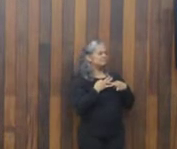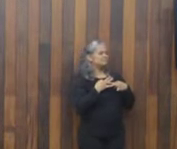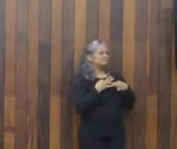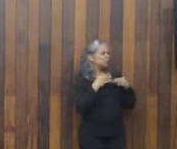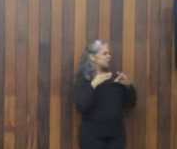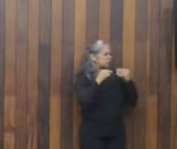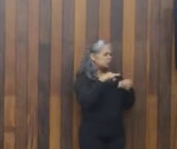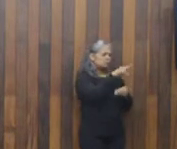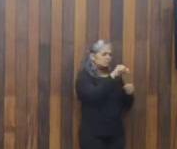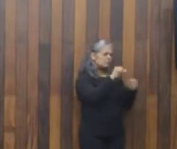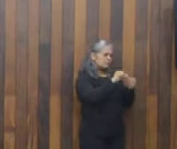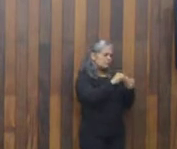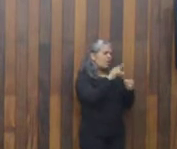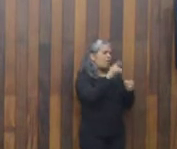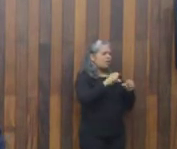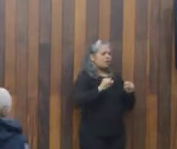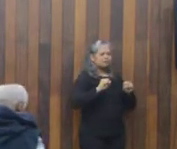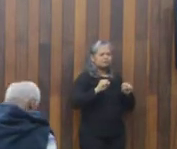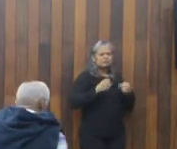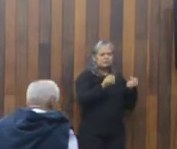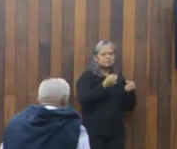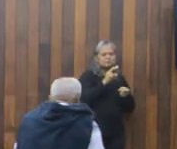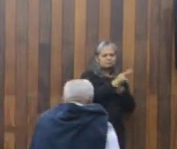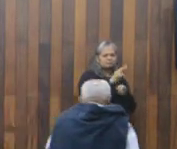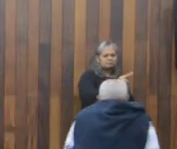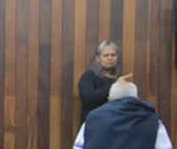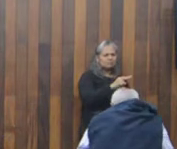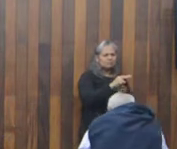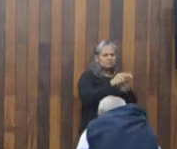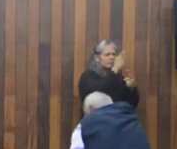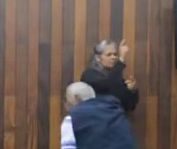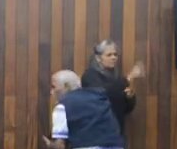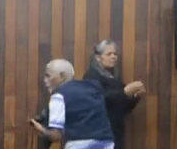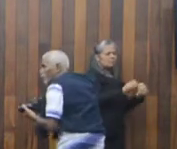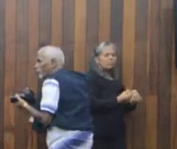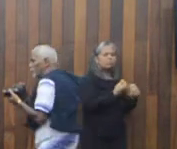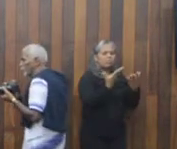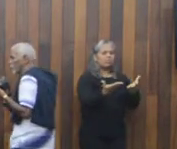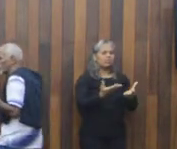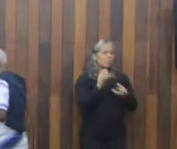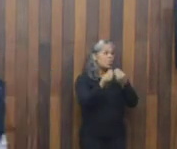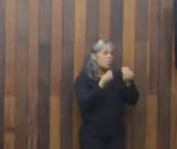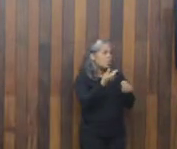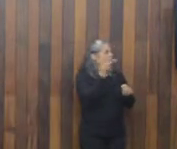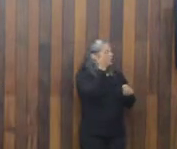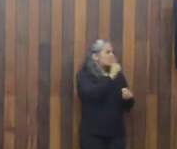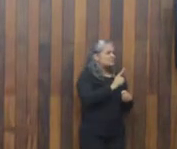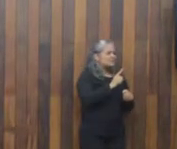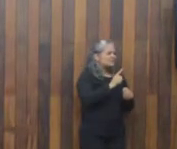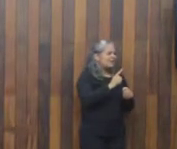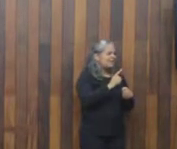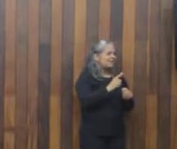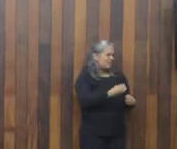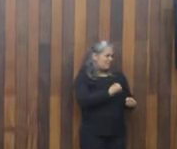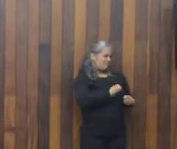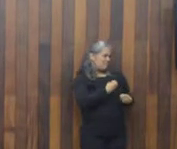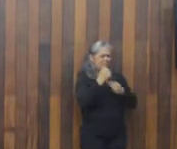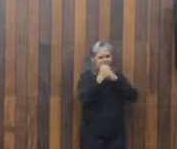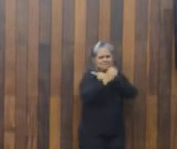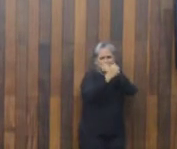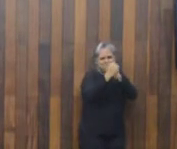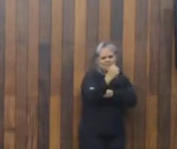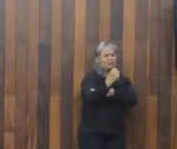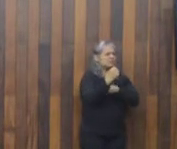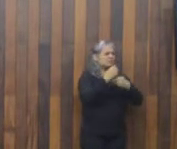tudo que você faz é a dedicação e a entrega, Patrícia. Eu não sei como é que você consegue tanta disposição, tanta luta,